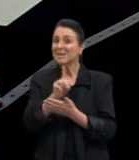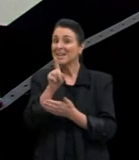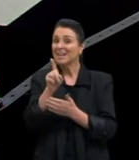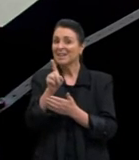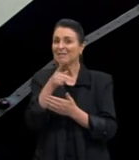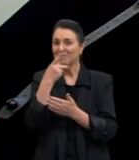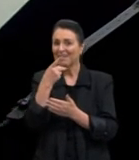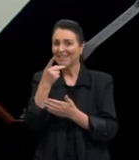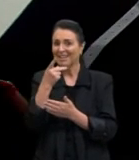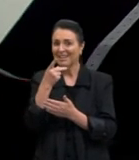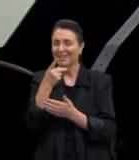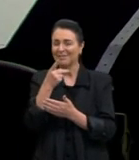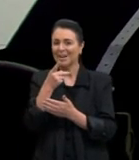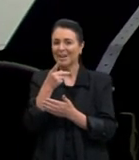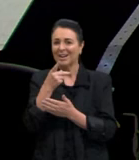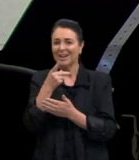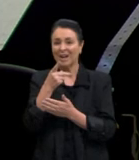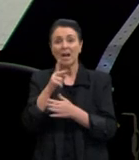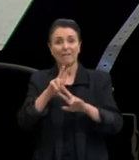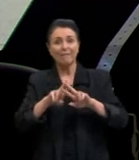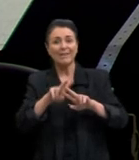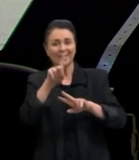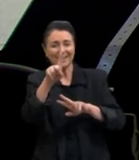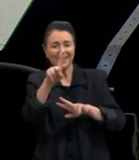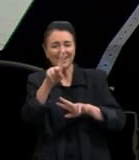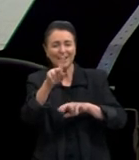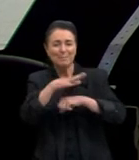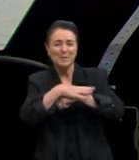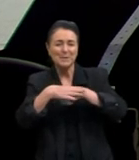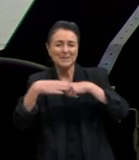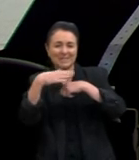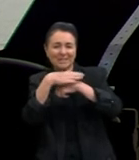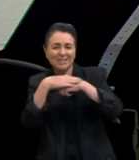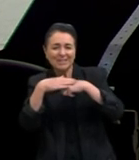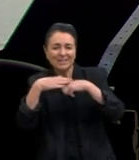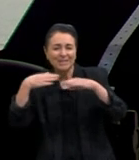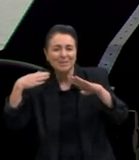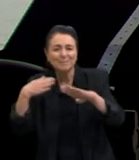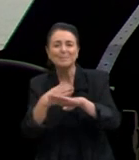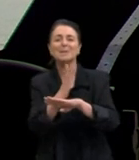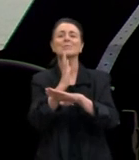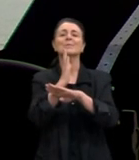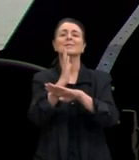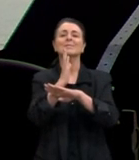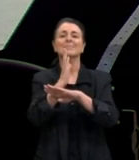né, fiquem todos aí, meus queridões, e partiu passar.